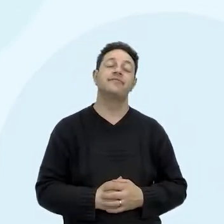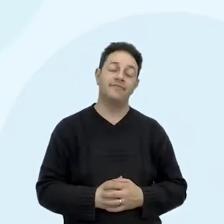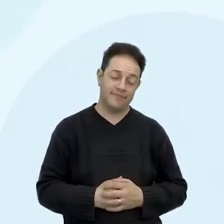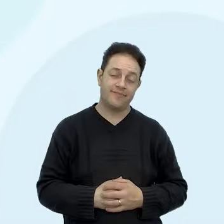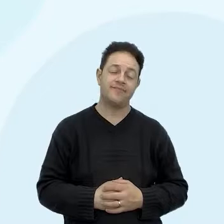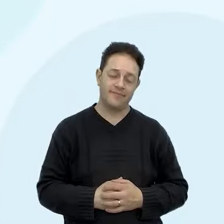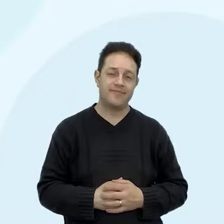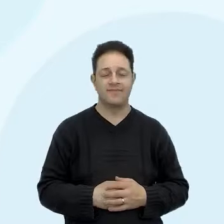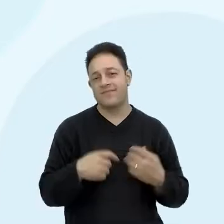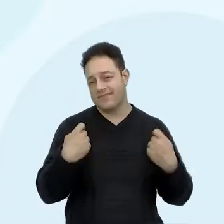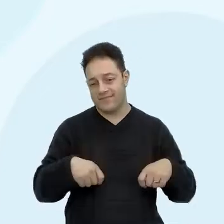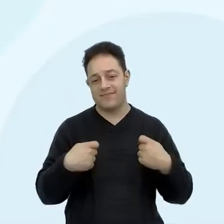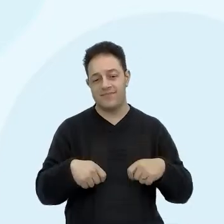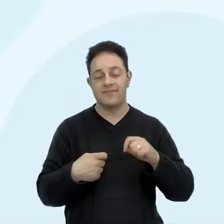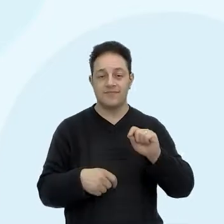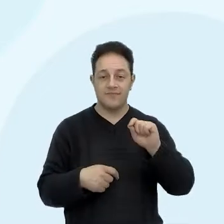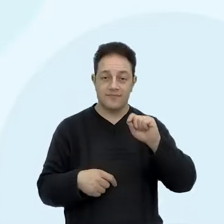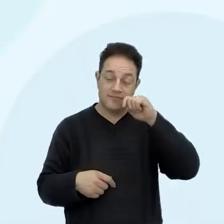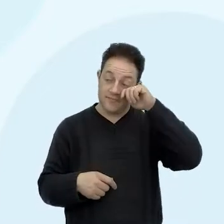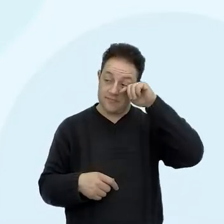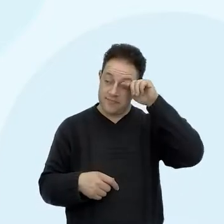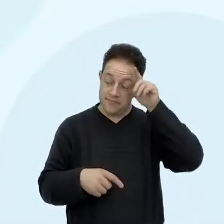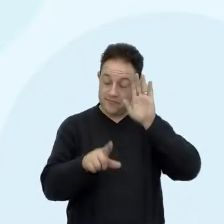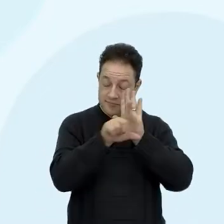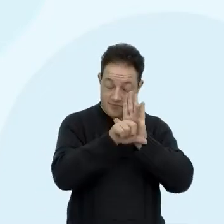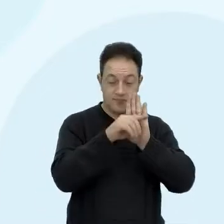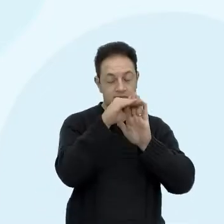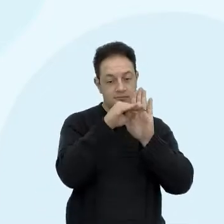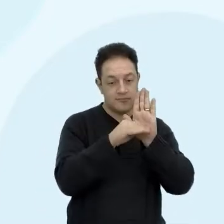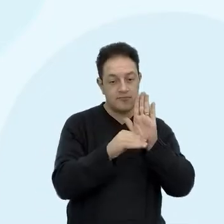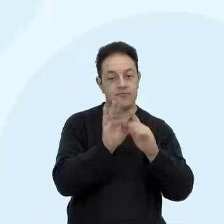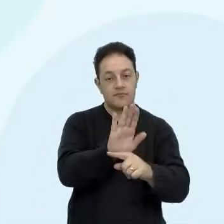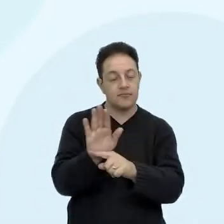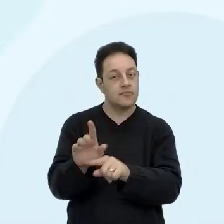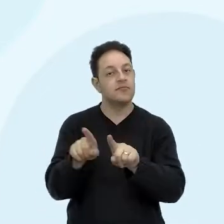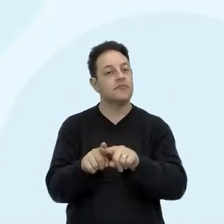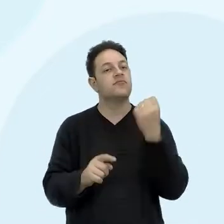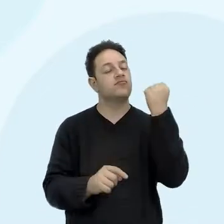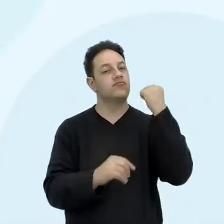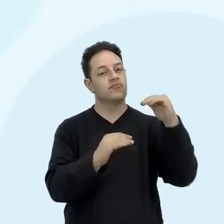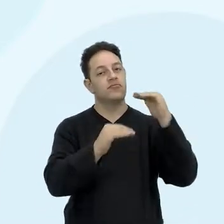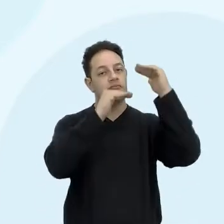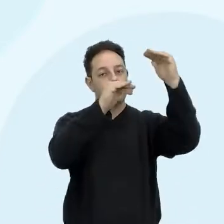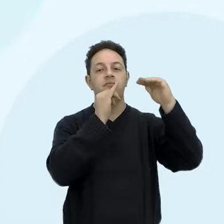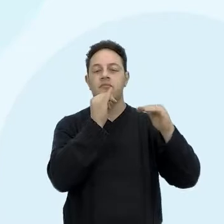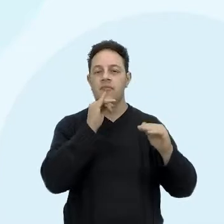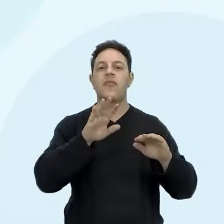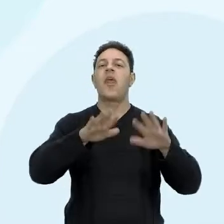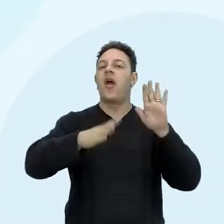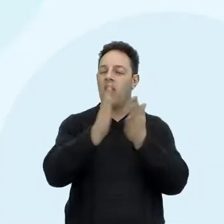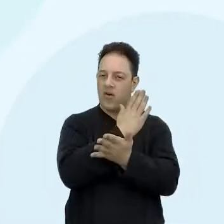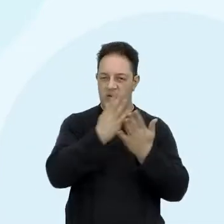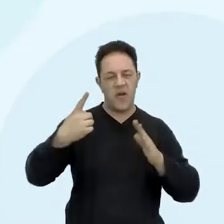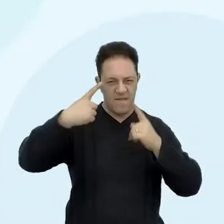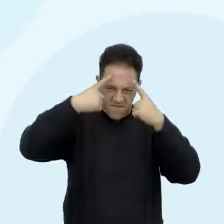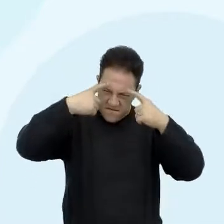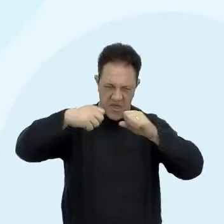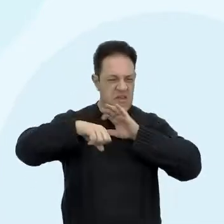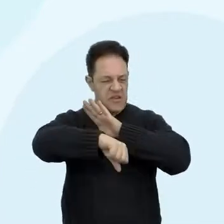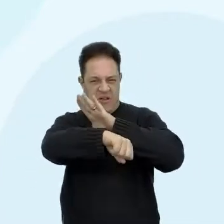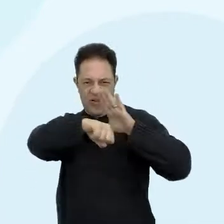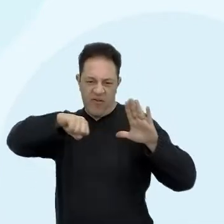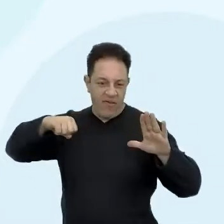que isso tem que ter um amparo das leis, da força, né? Então o uso da violência ele